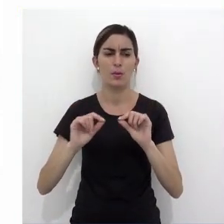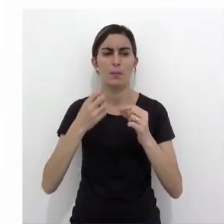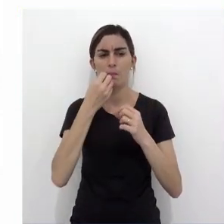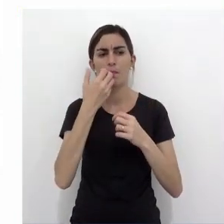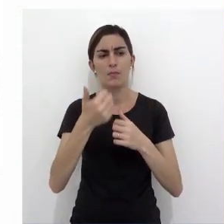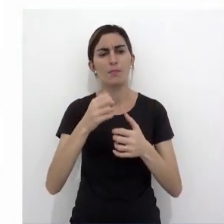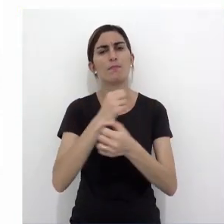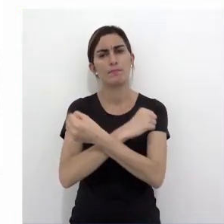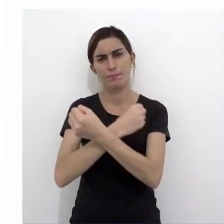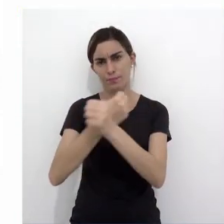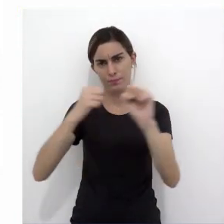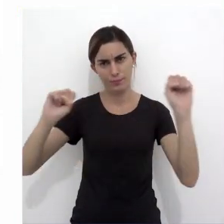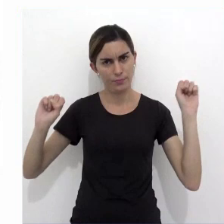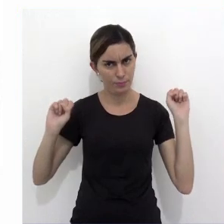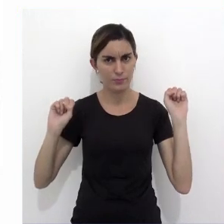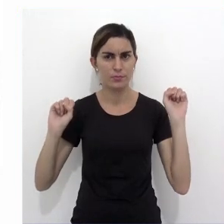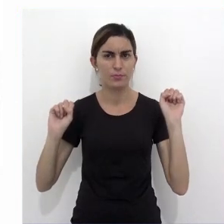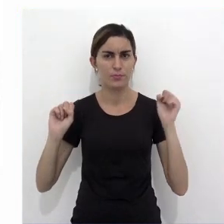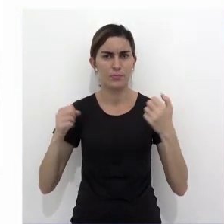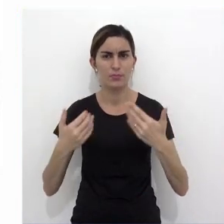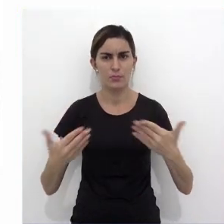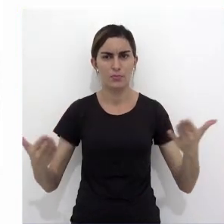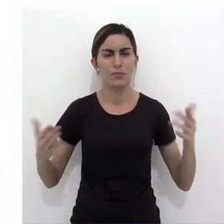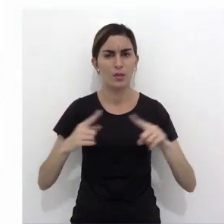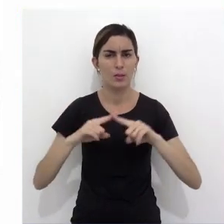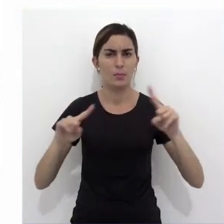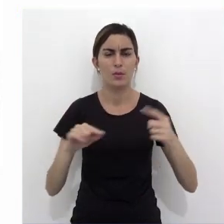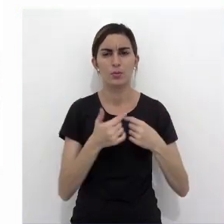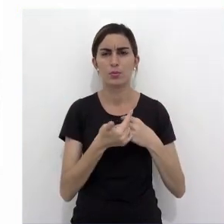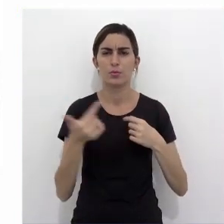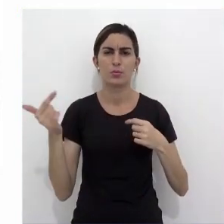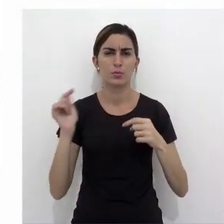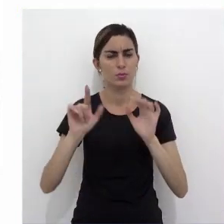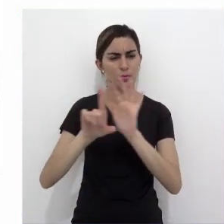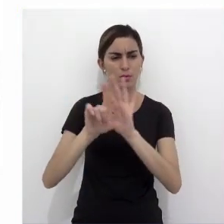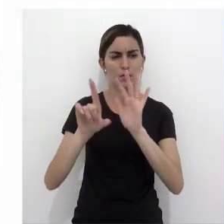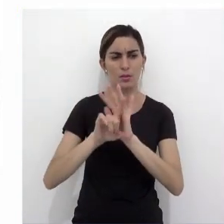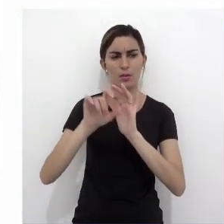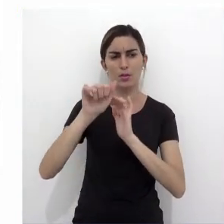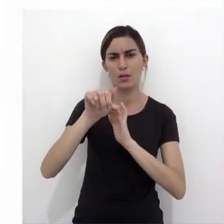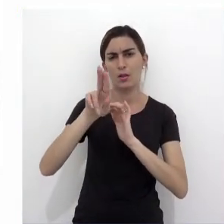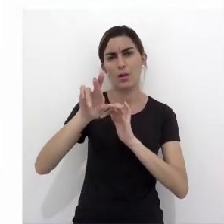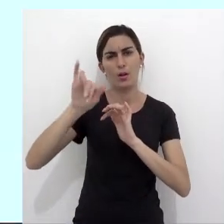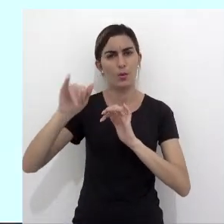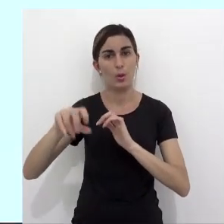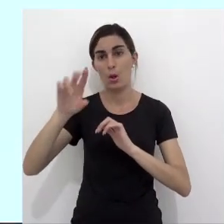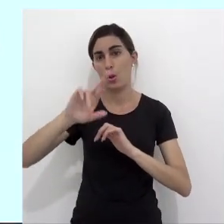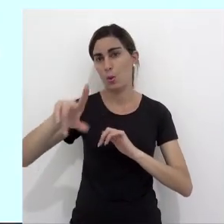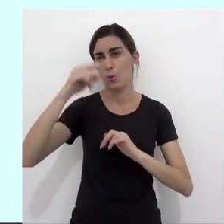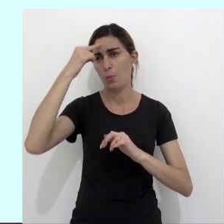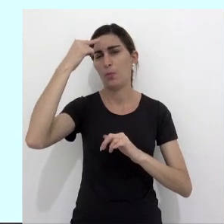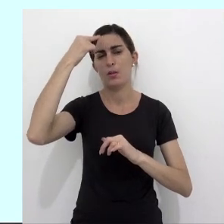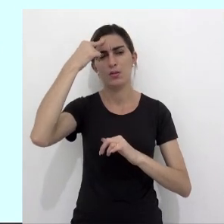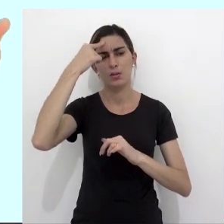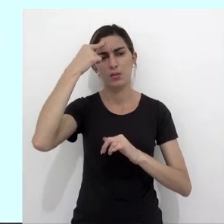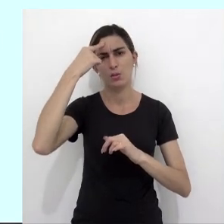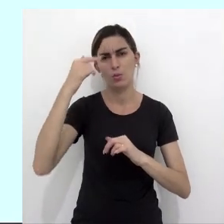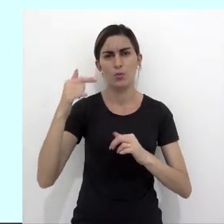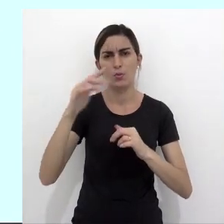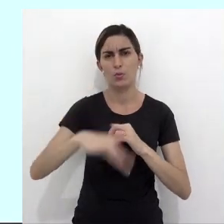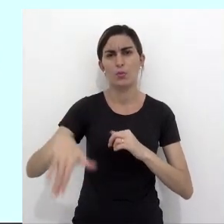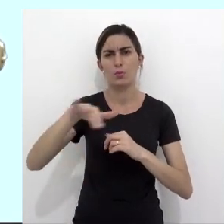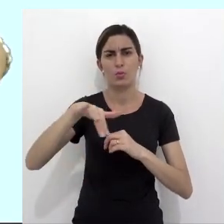abolição da escravatura. Mas, por outro lado, a Lei Áurea não pensou na situação do